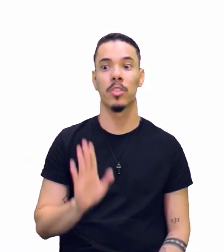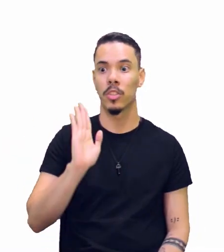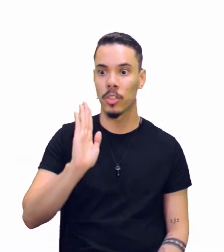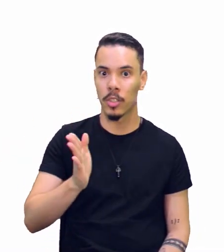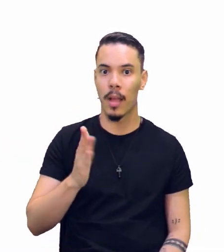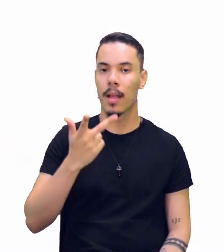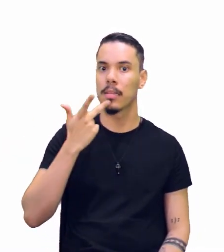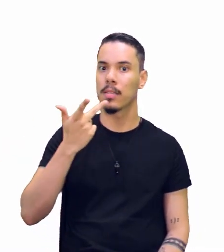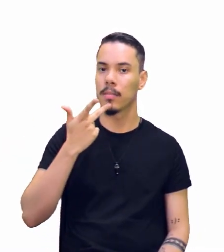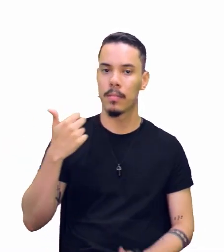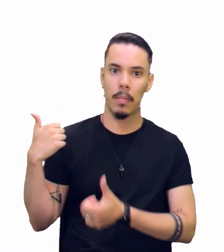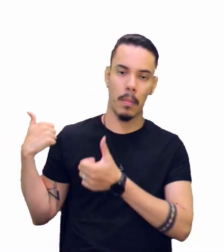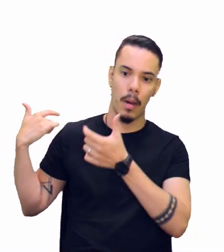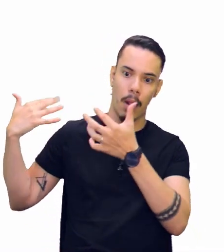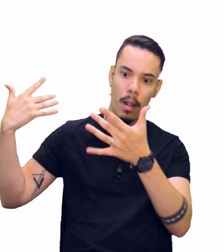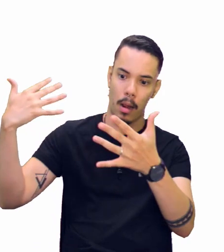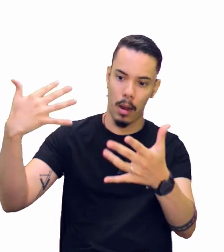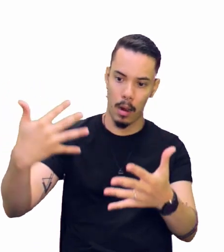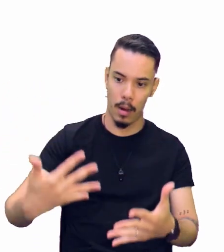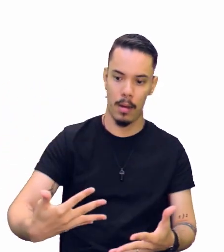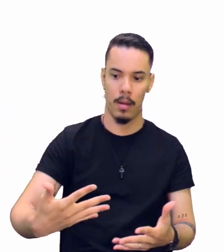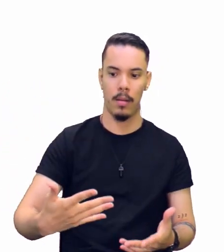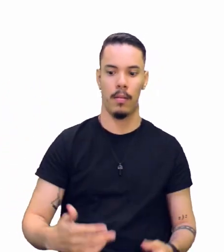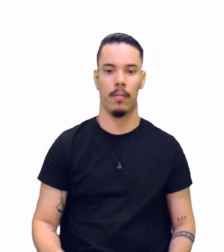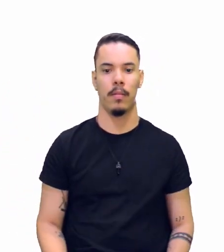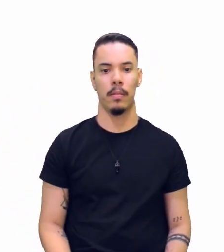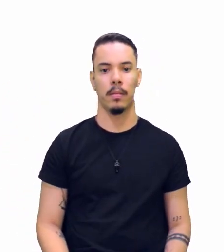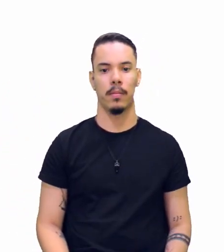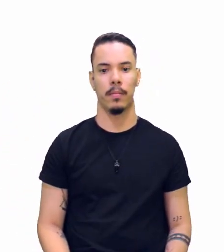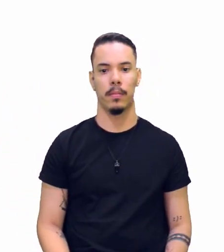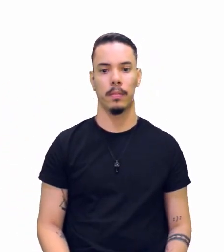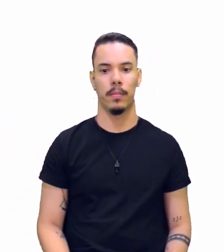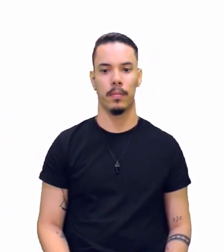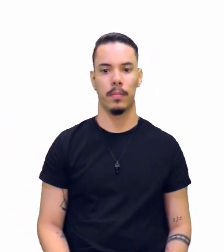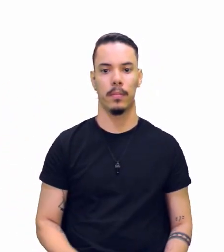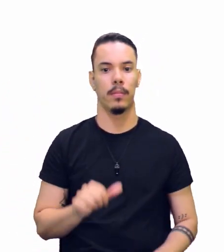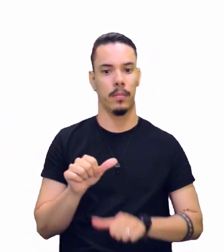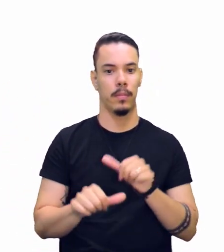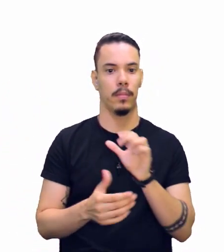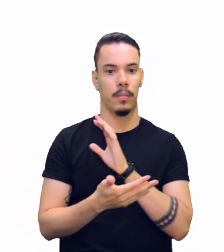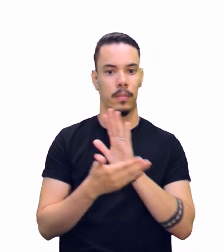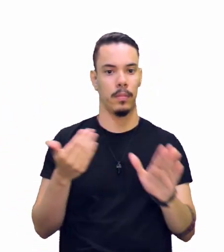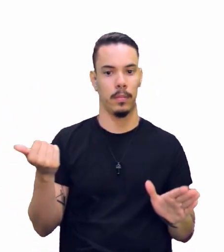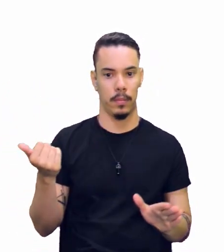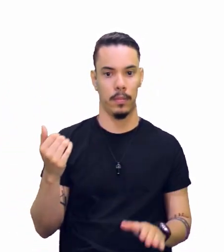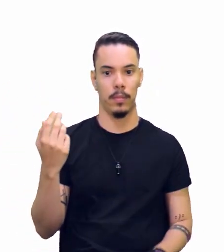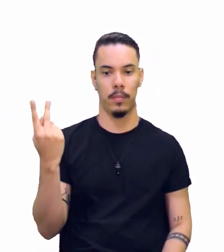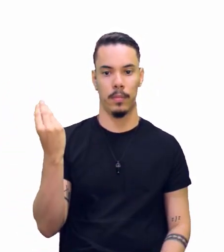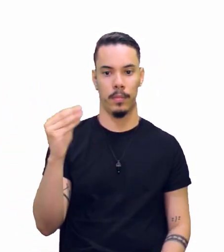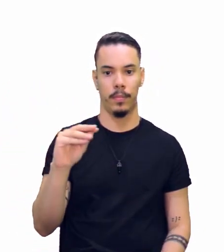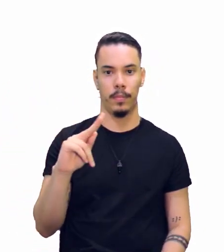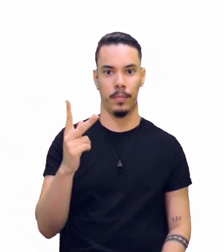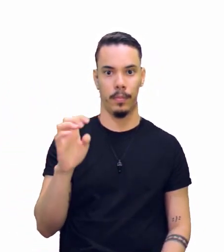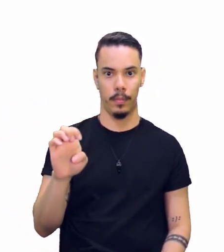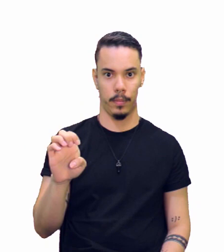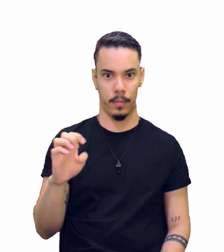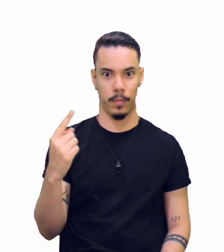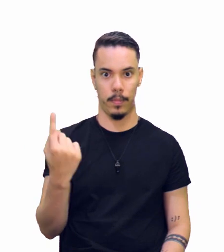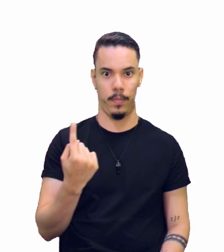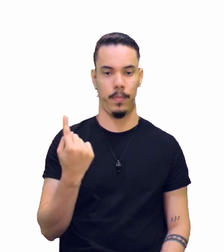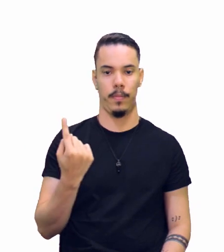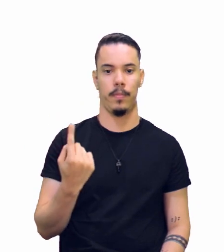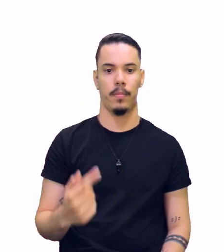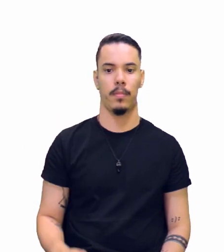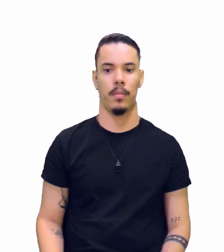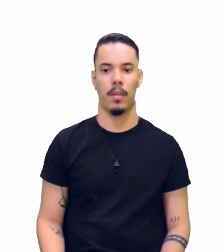à beça, né, nessas aulas. If permanece a mesma coisa, eu mudei sujeito, tirei they no plural, coloquei sujeito no singular, porque eu estou falando só de